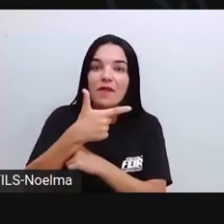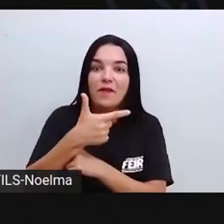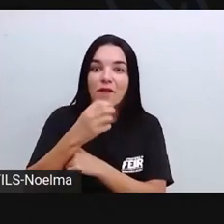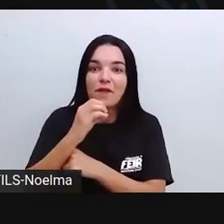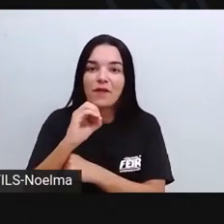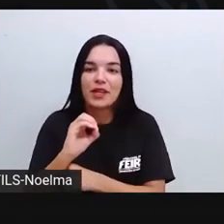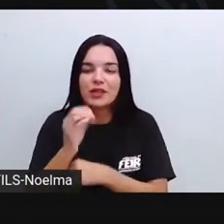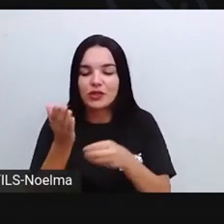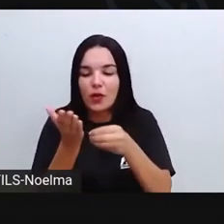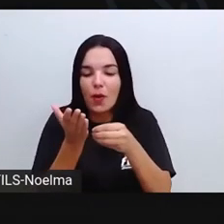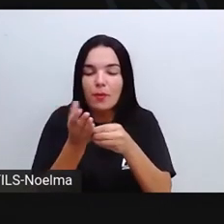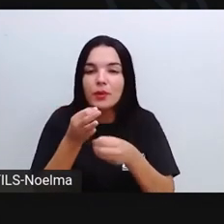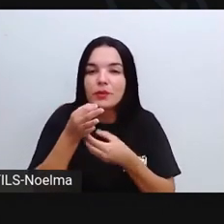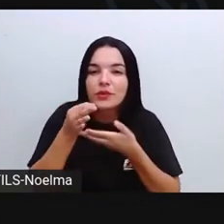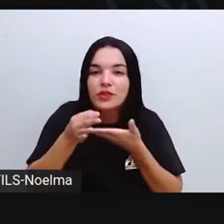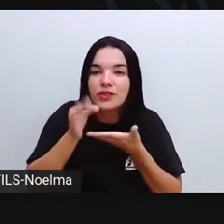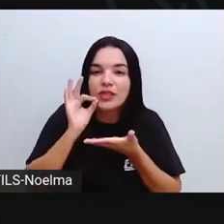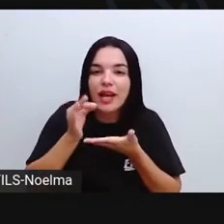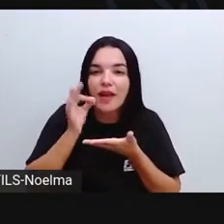copinhos de